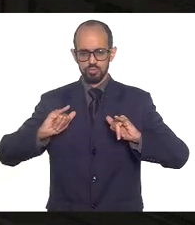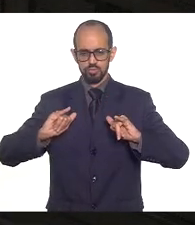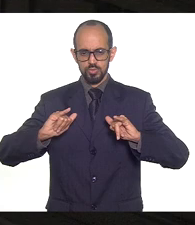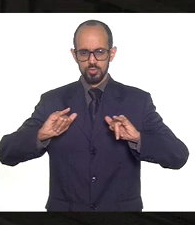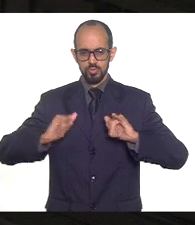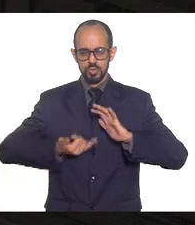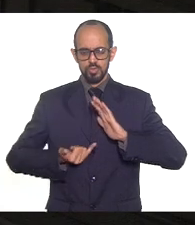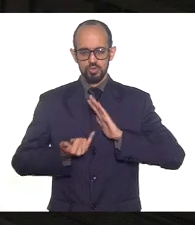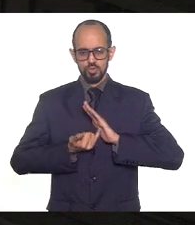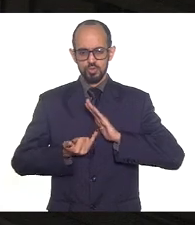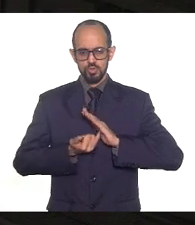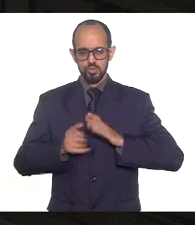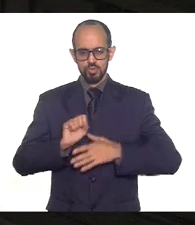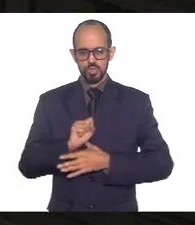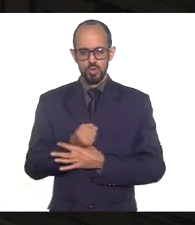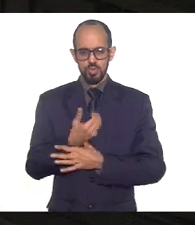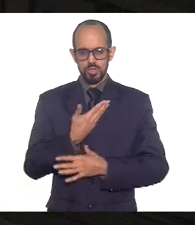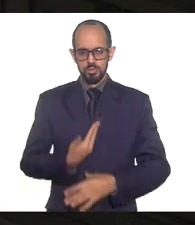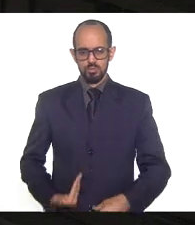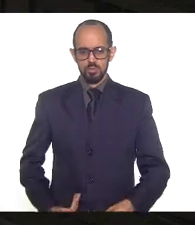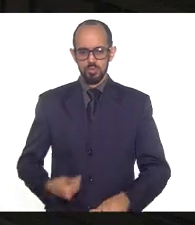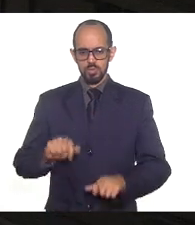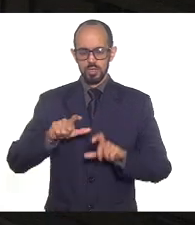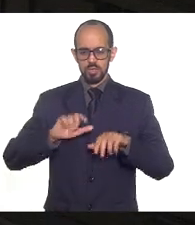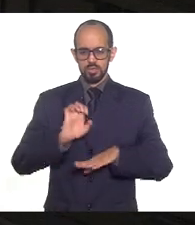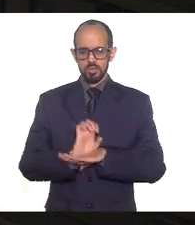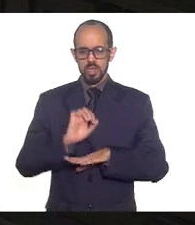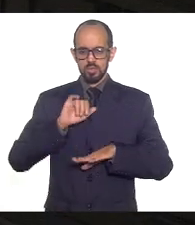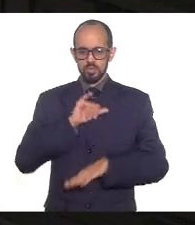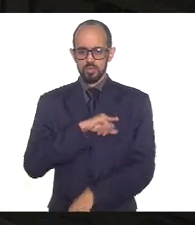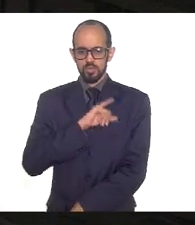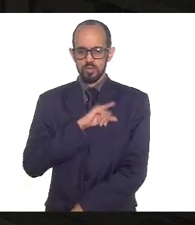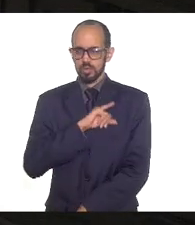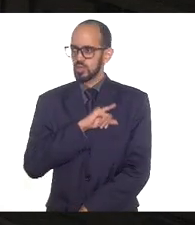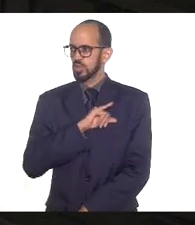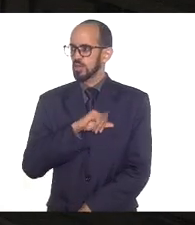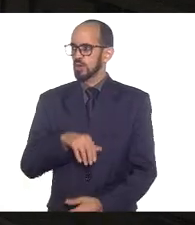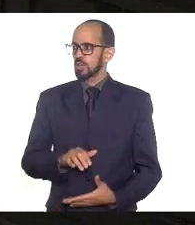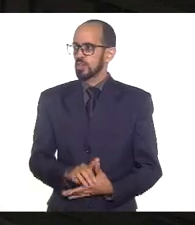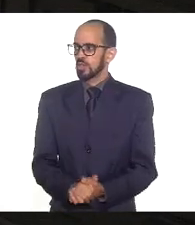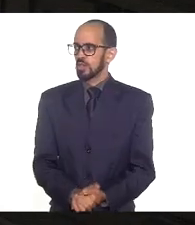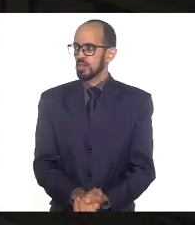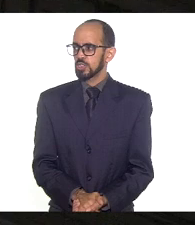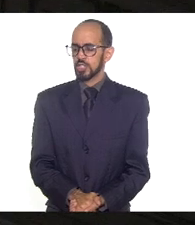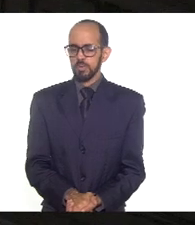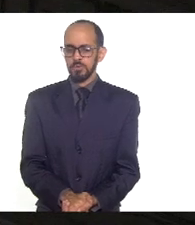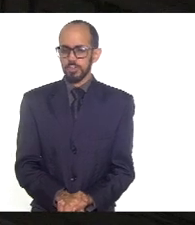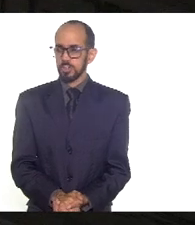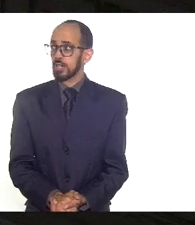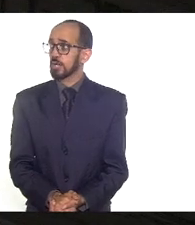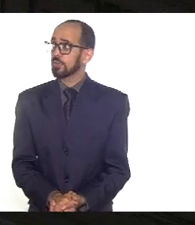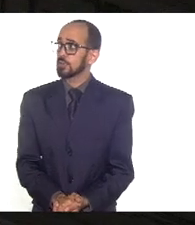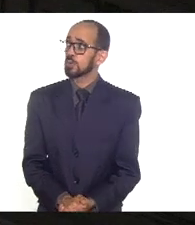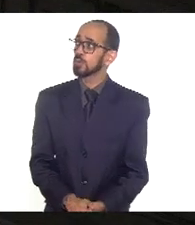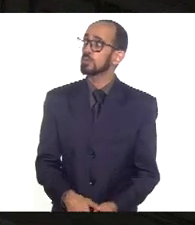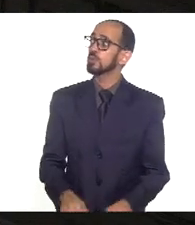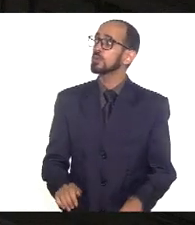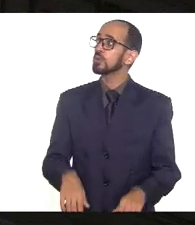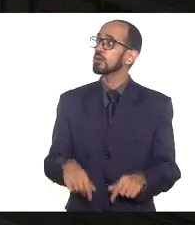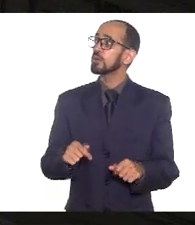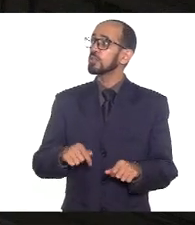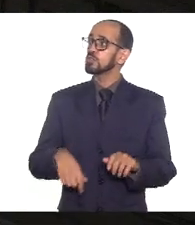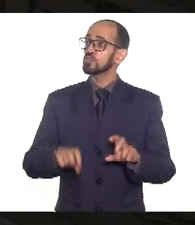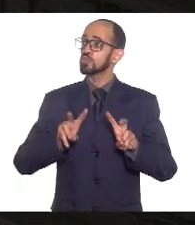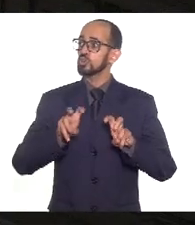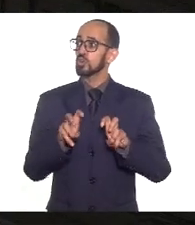pelo Instituto de Segurança Pública do Estado do Rio de Janeiro dos dados relacionados aos homicídios